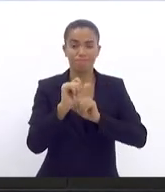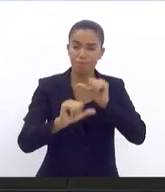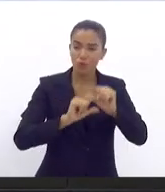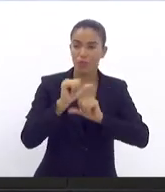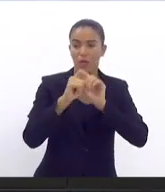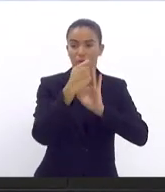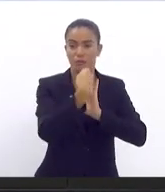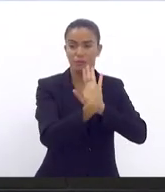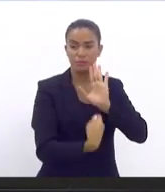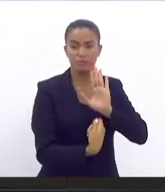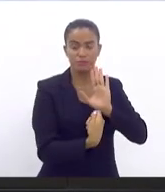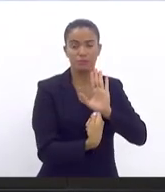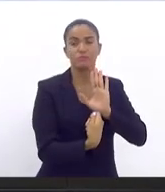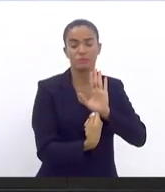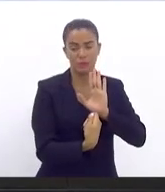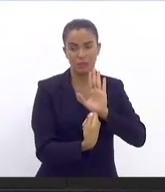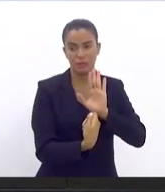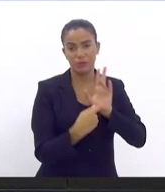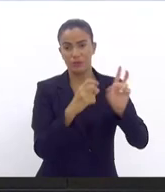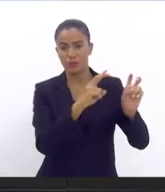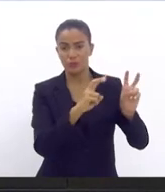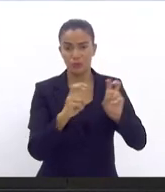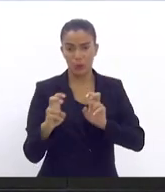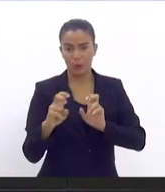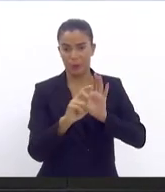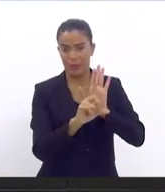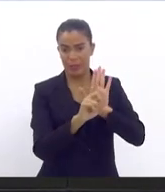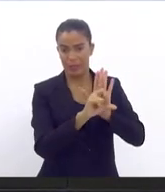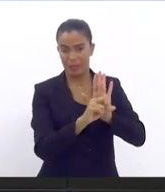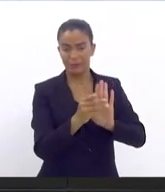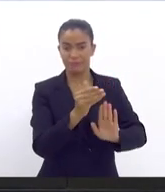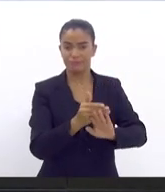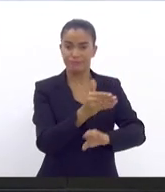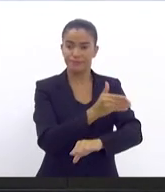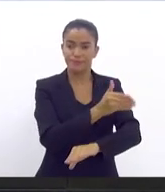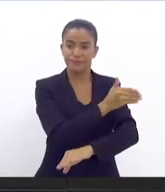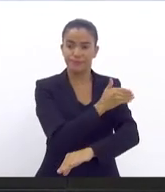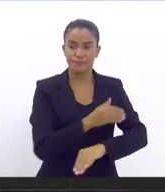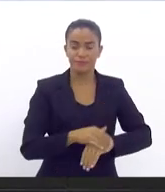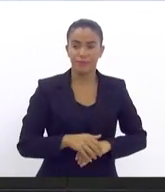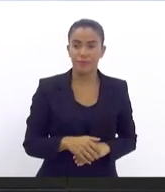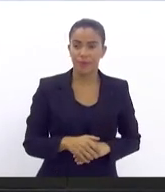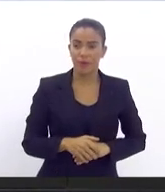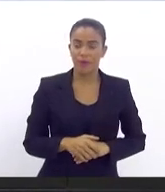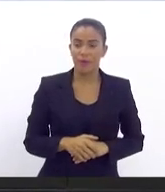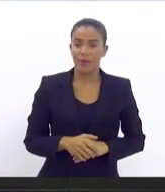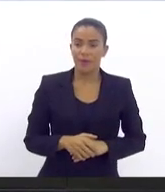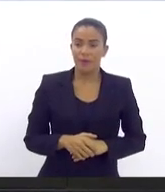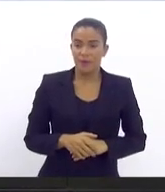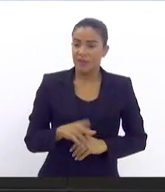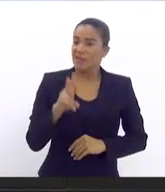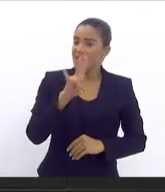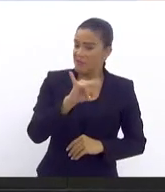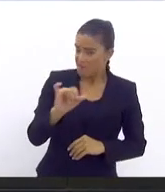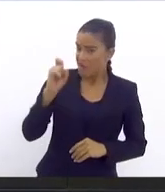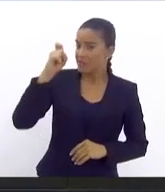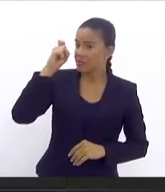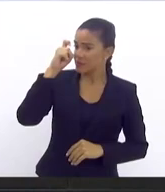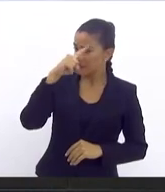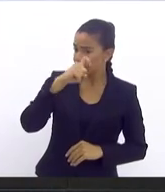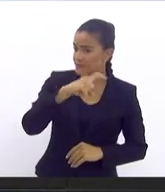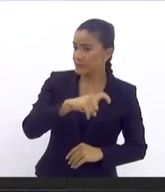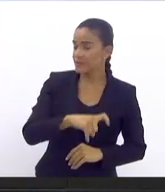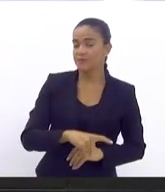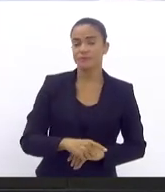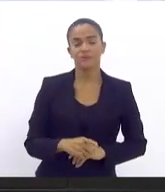às alterações nessas leis todas, que, por certo, daria a prejudicabilidade da matéria. E vai ser difícil. E vai ser